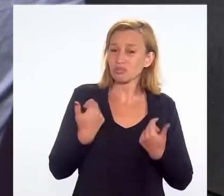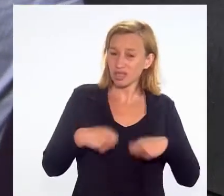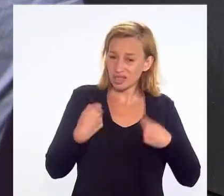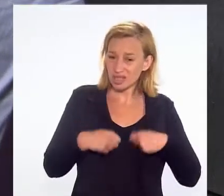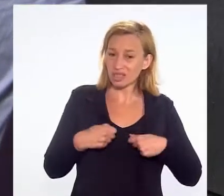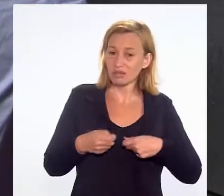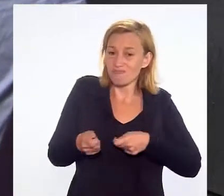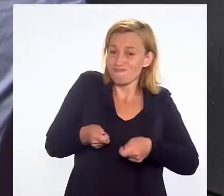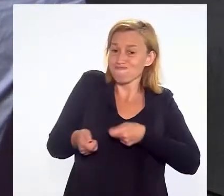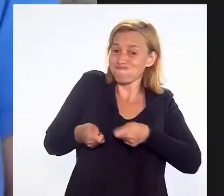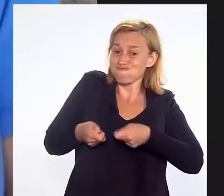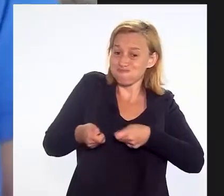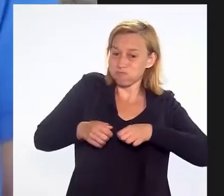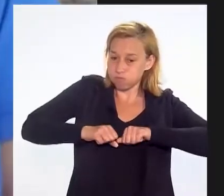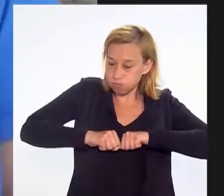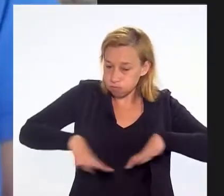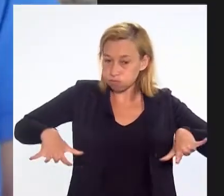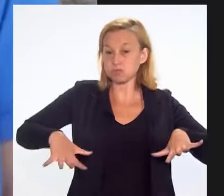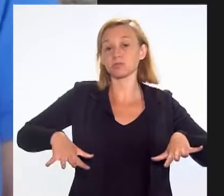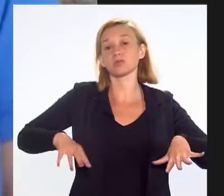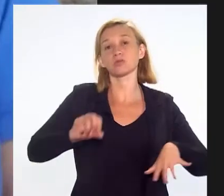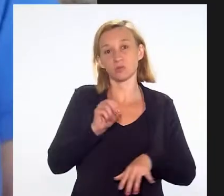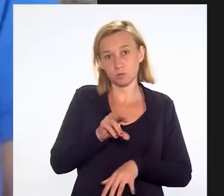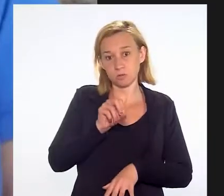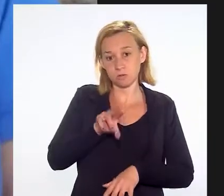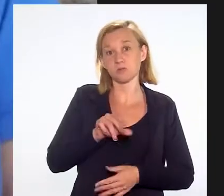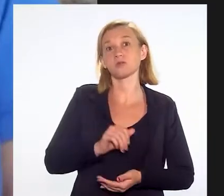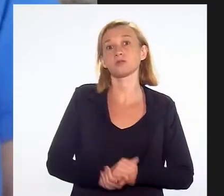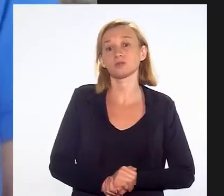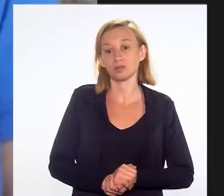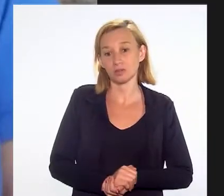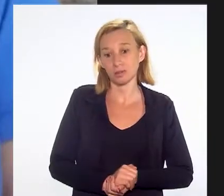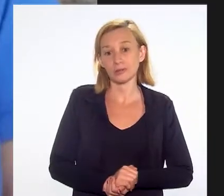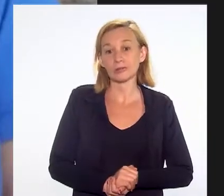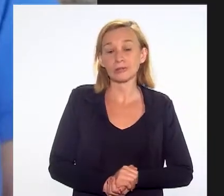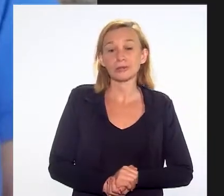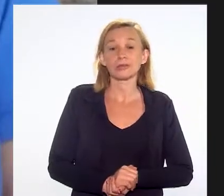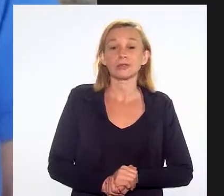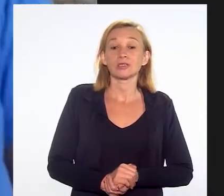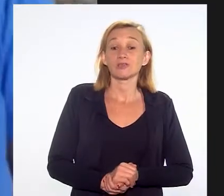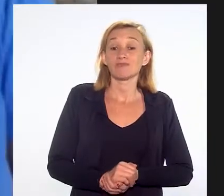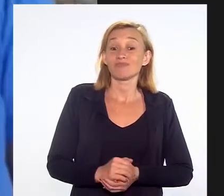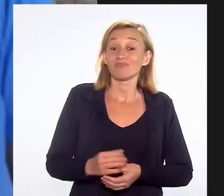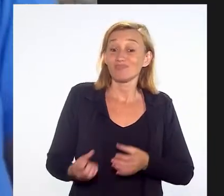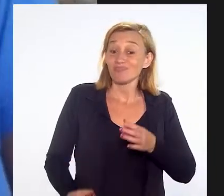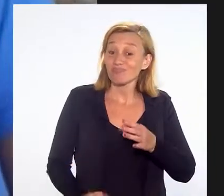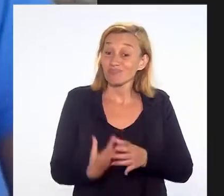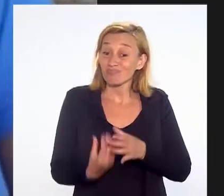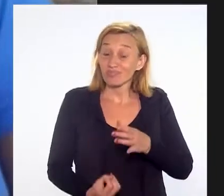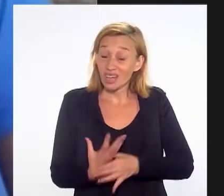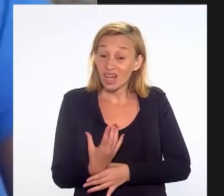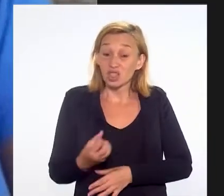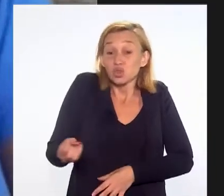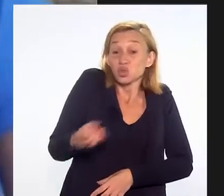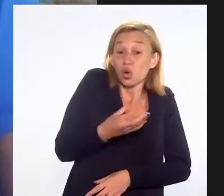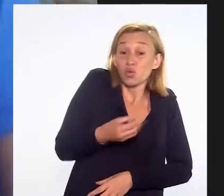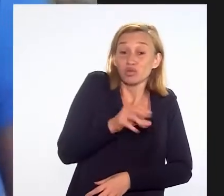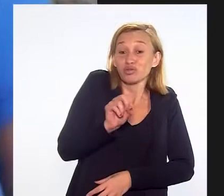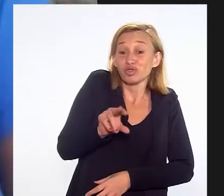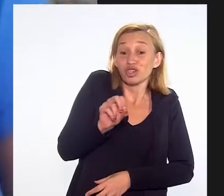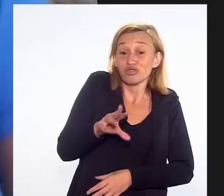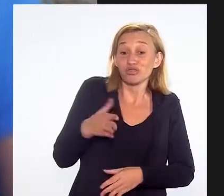necessita para conter a transmissão do vírus, a geração de novas variantes